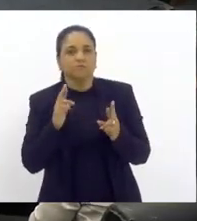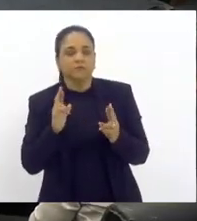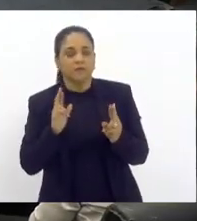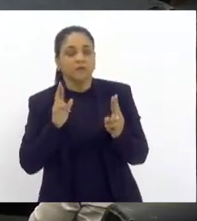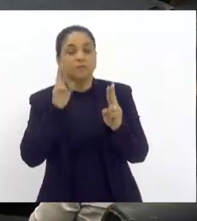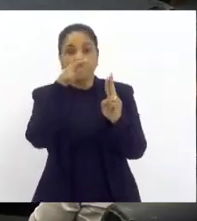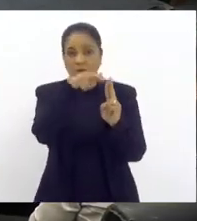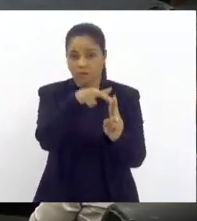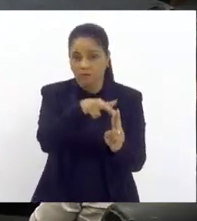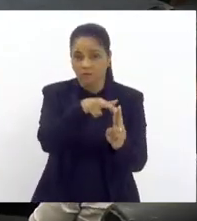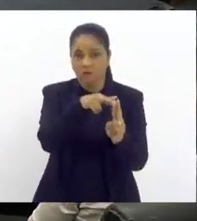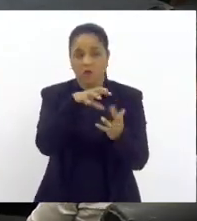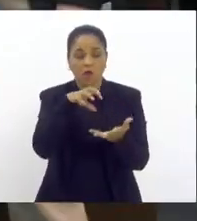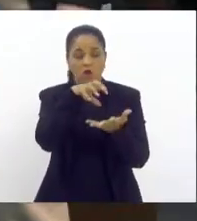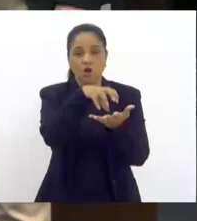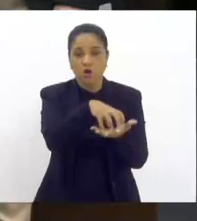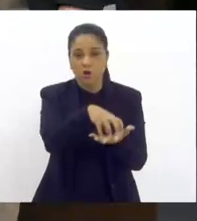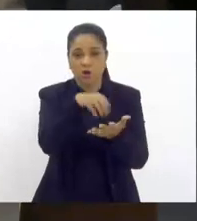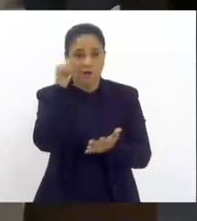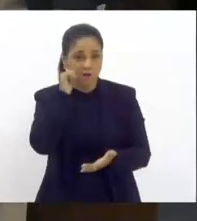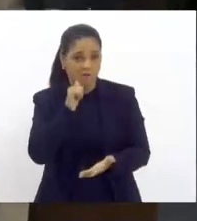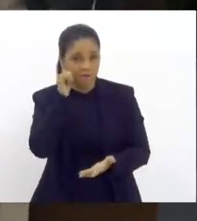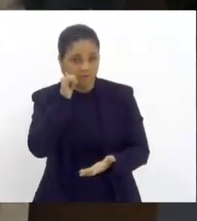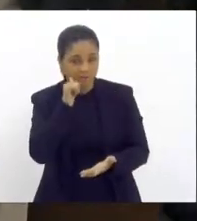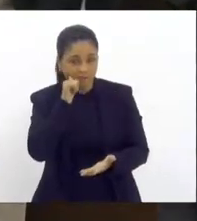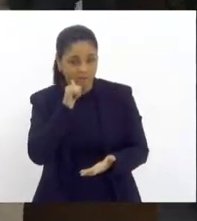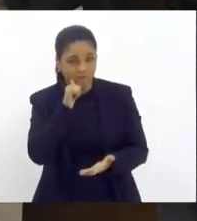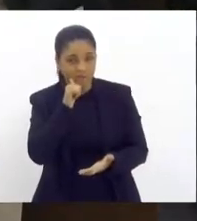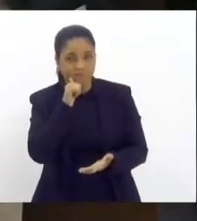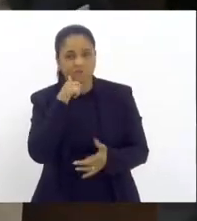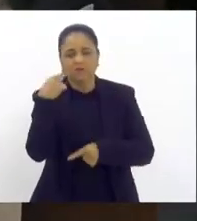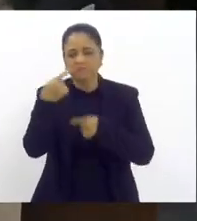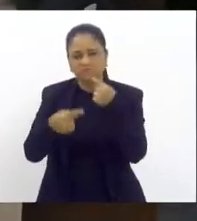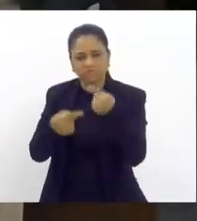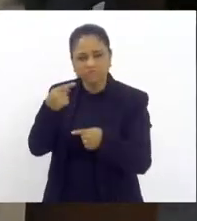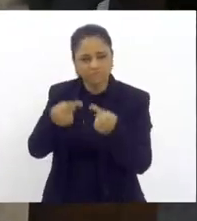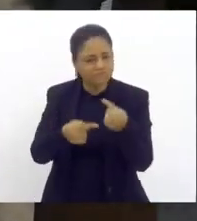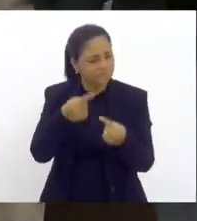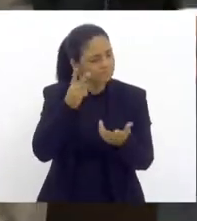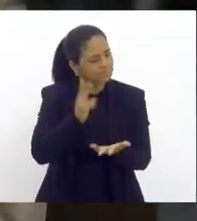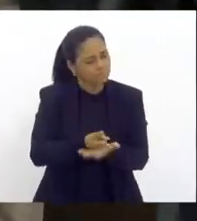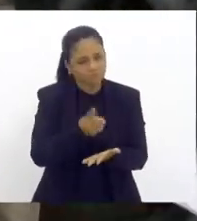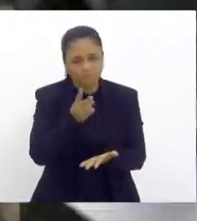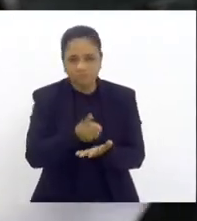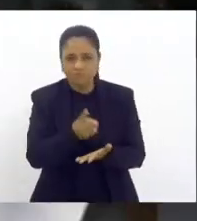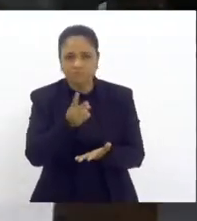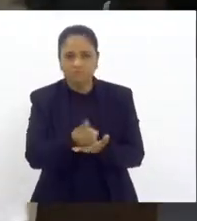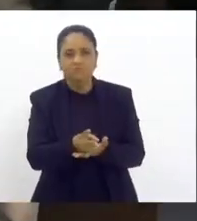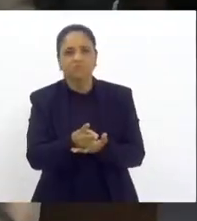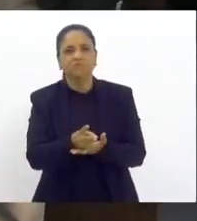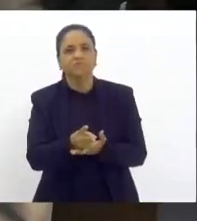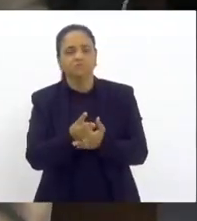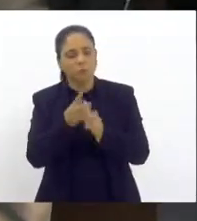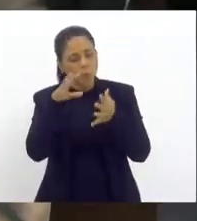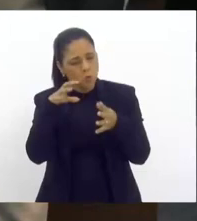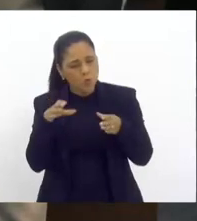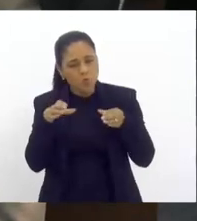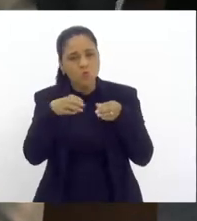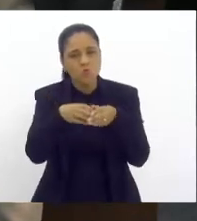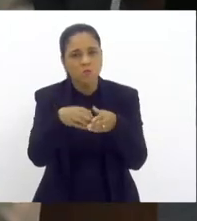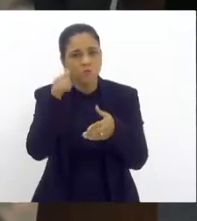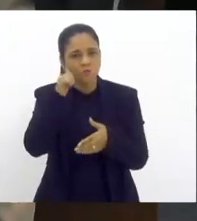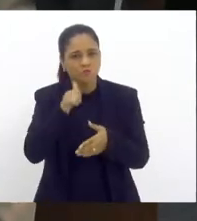Mulher, Especial da Mulher, tem sido um debate constante da nossa bancada feminina aqui na